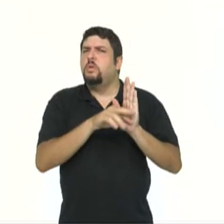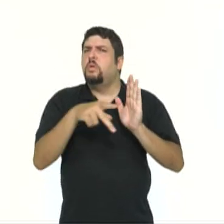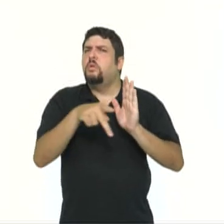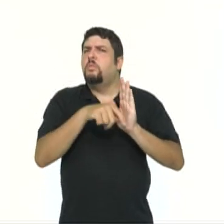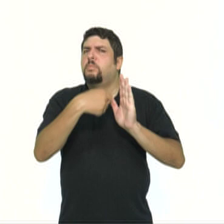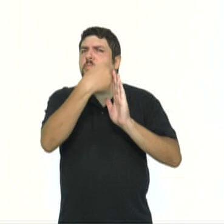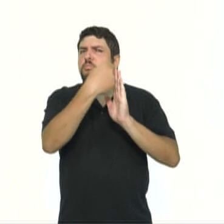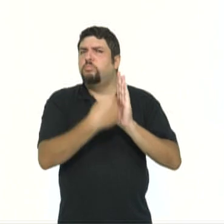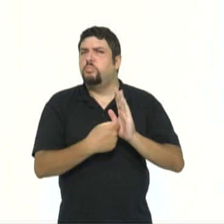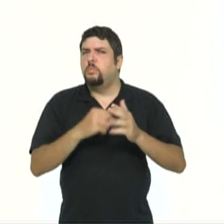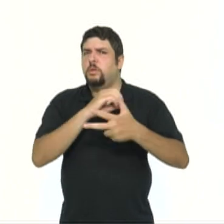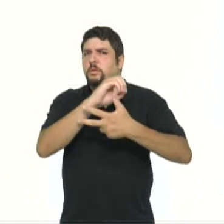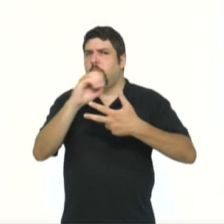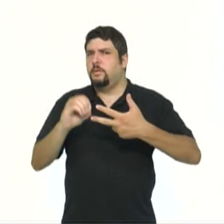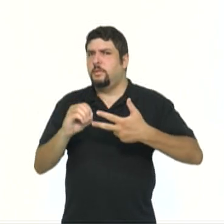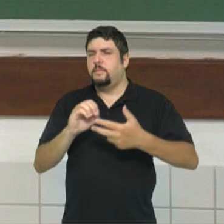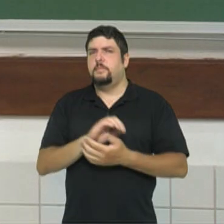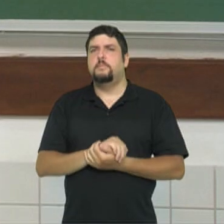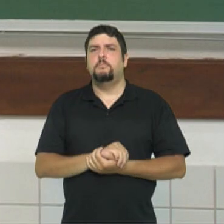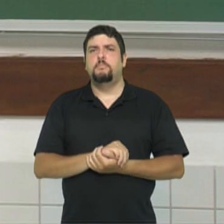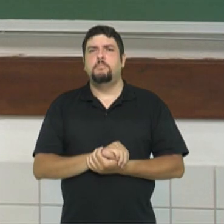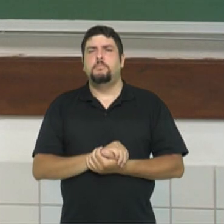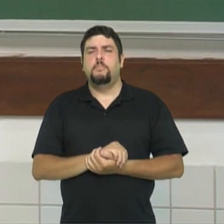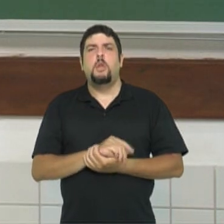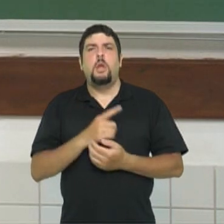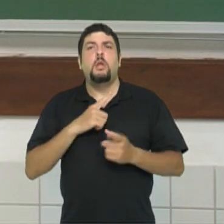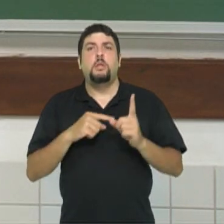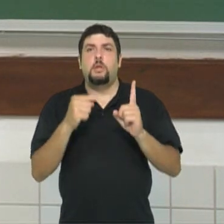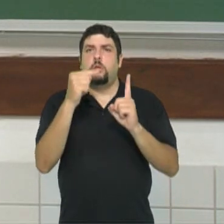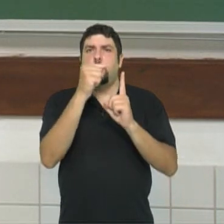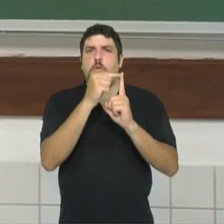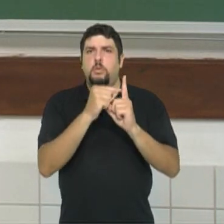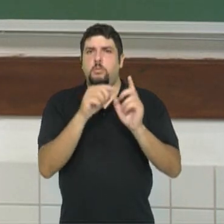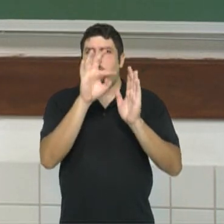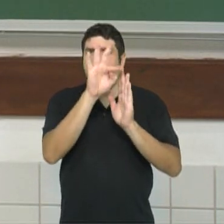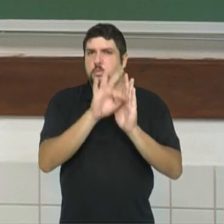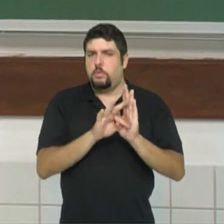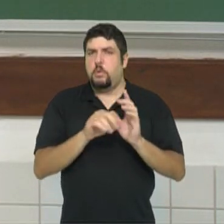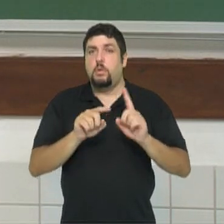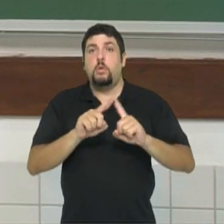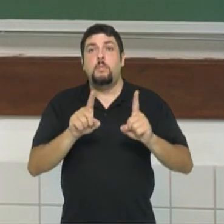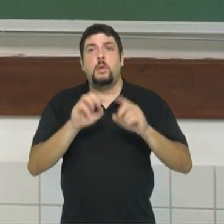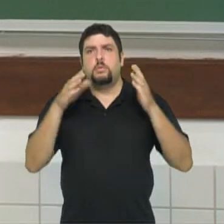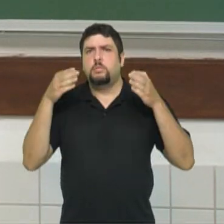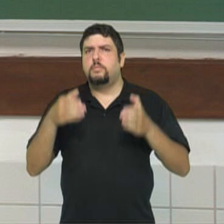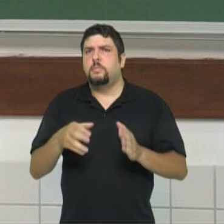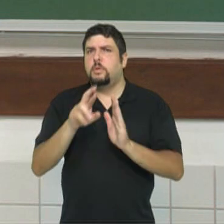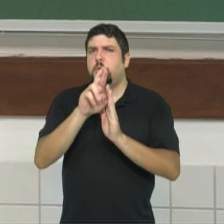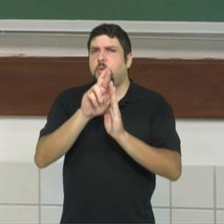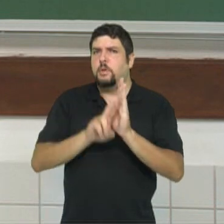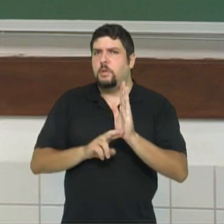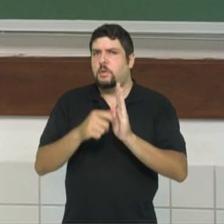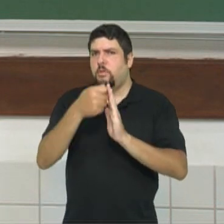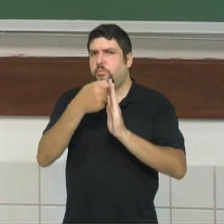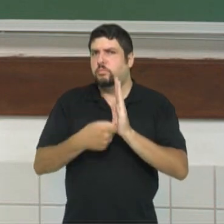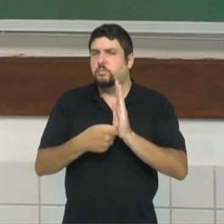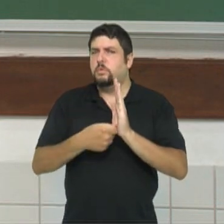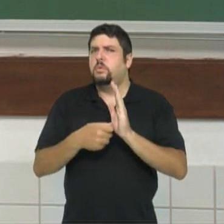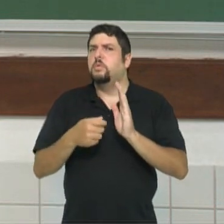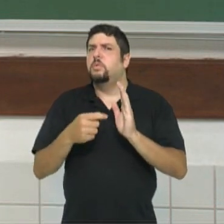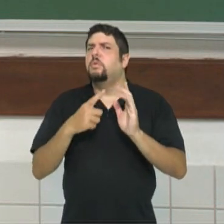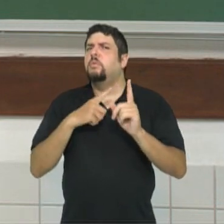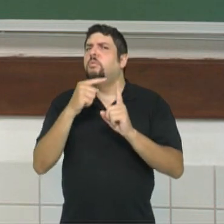do Enem? Nós temos alguns tipos de texto, não é verdade? Mas o Enem exige um. Qual que é